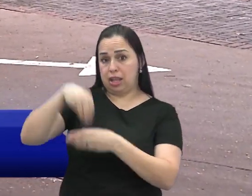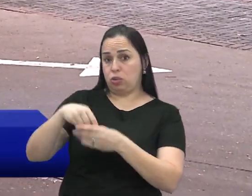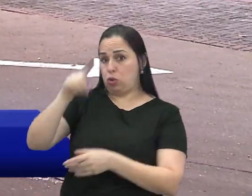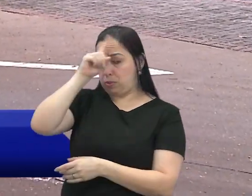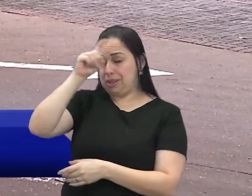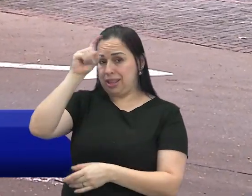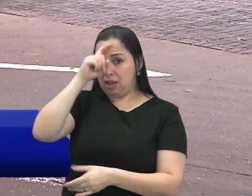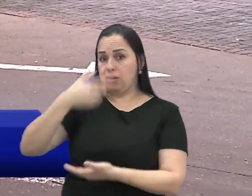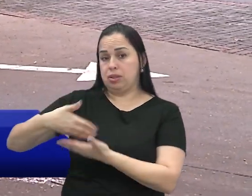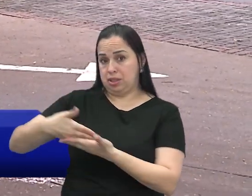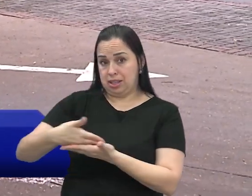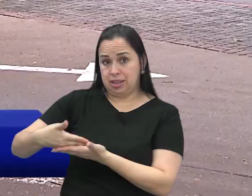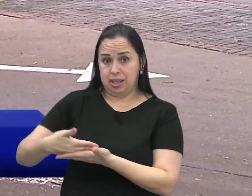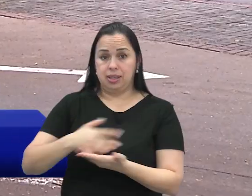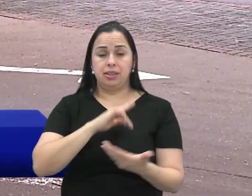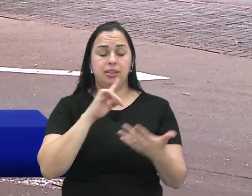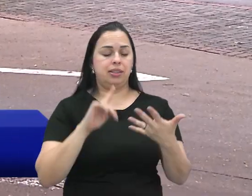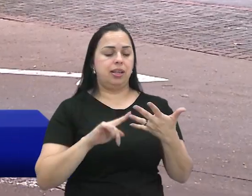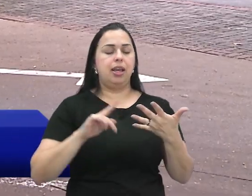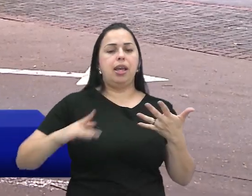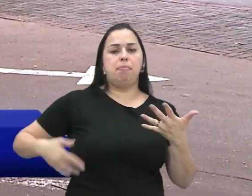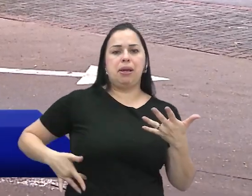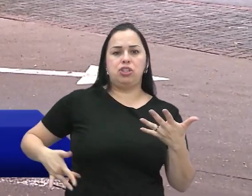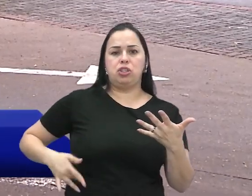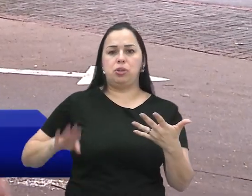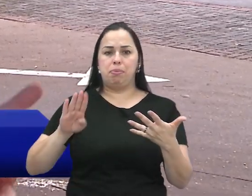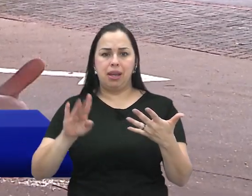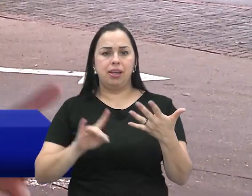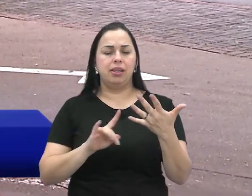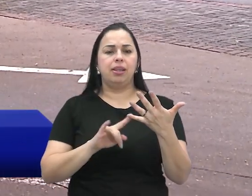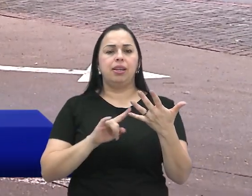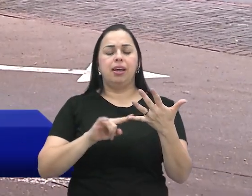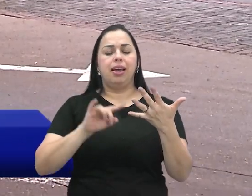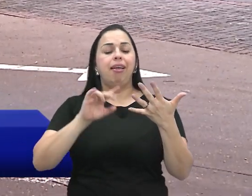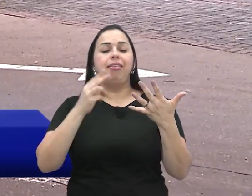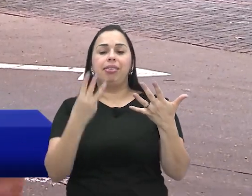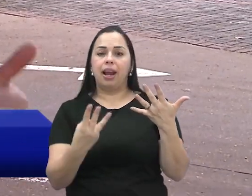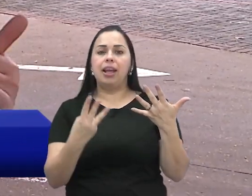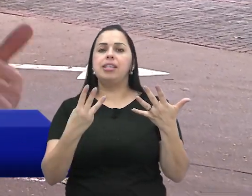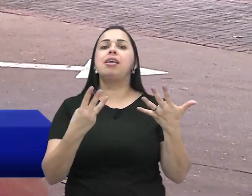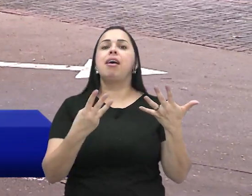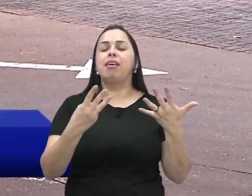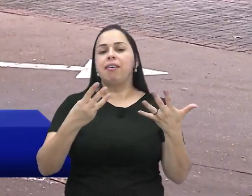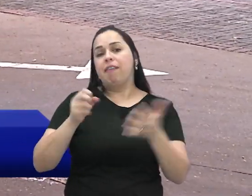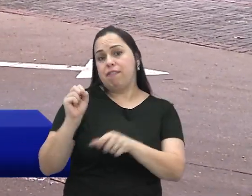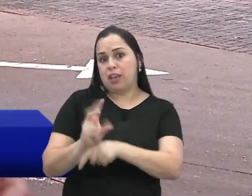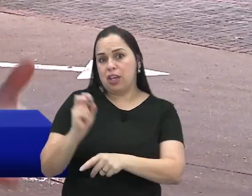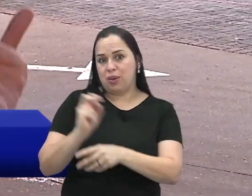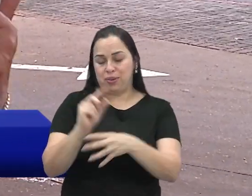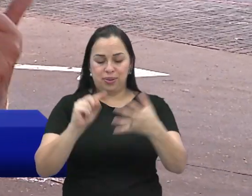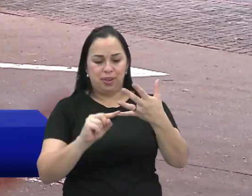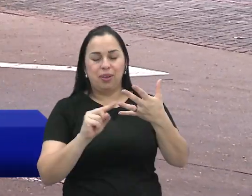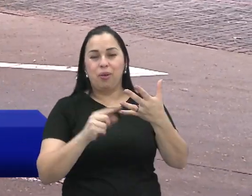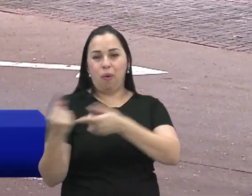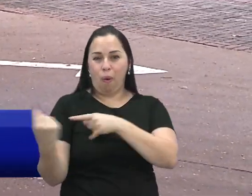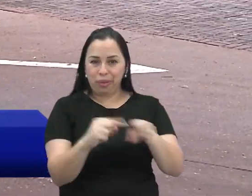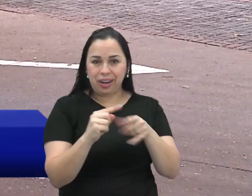hospital, fazer a vacina hepatite B, fazer tríplice viral, fazer meningo, fazer